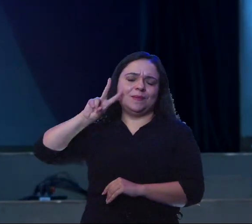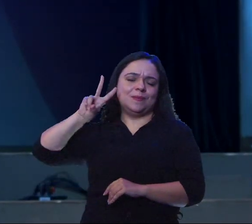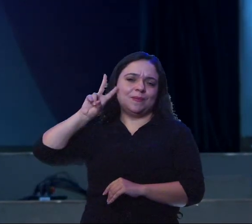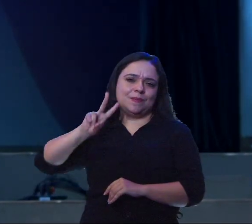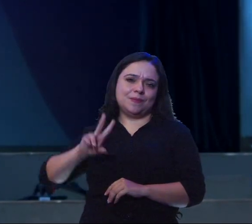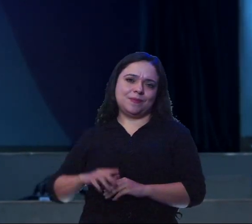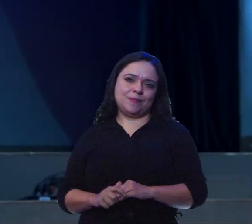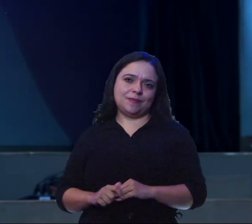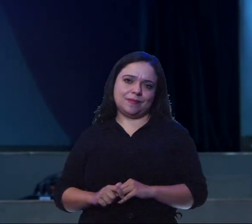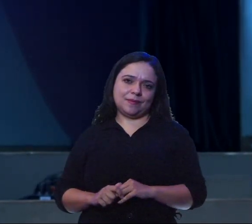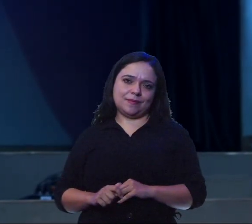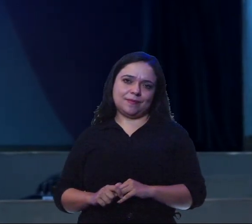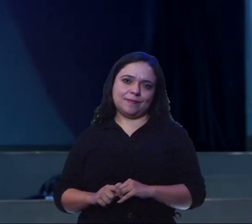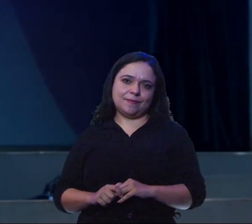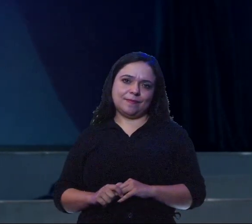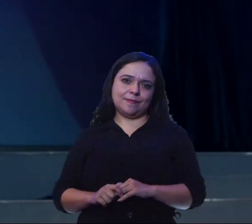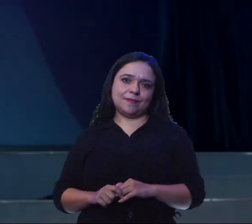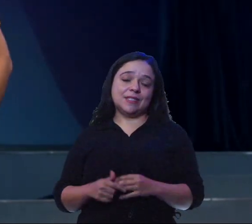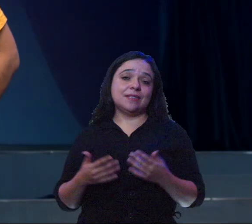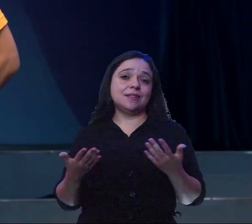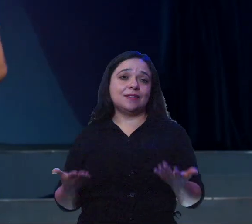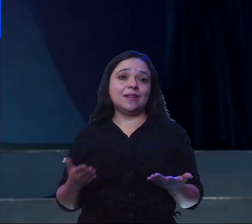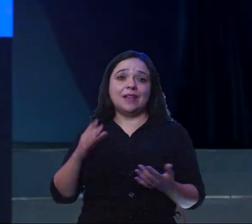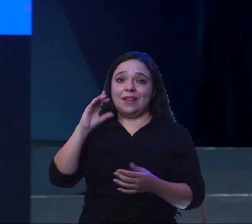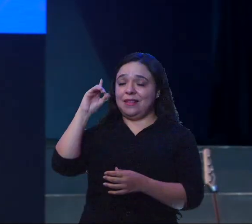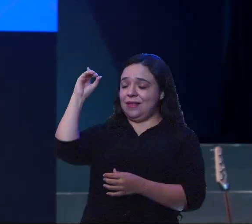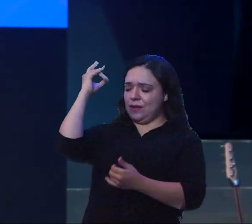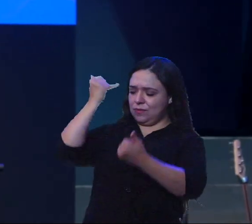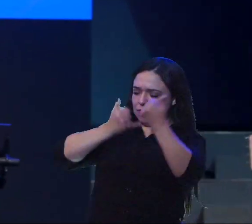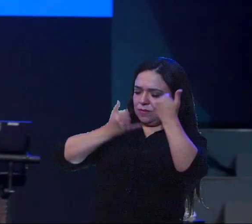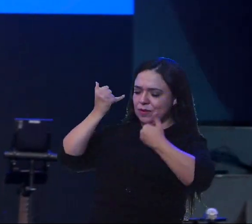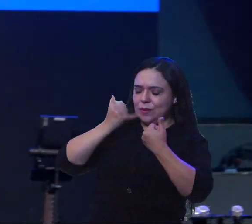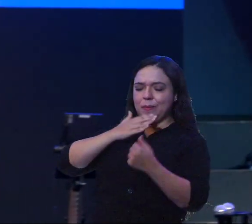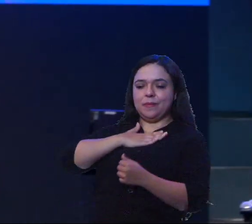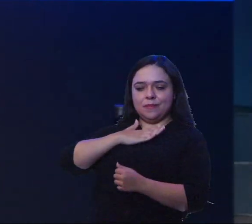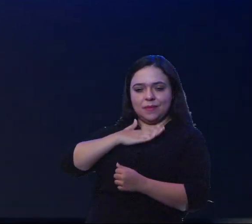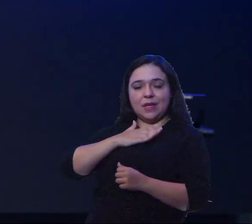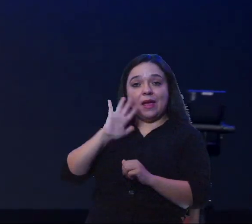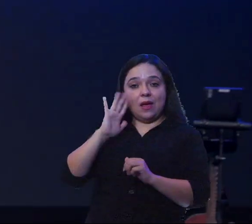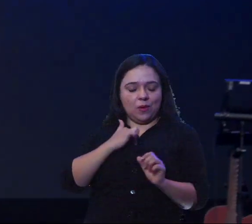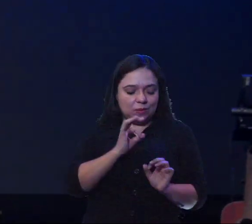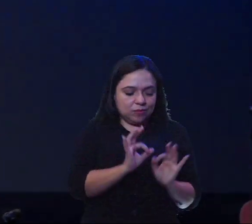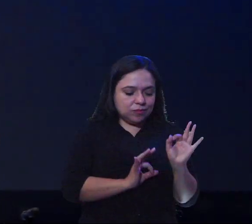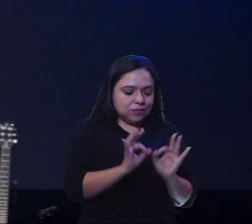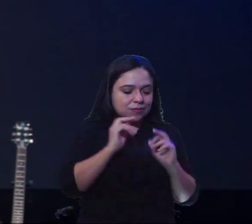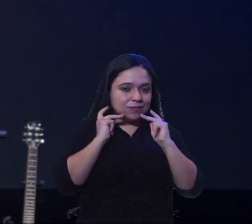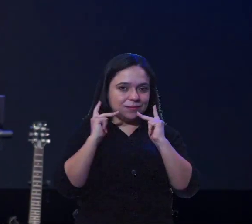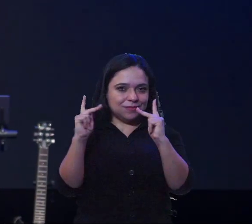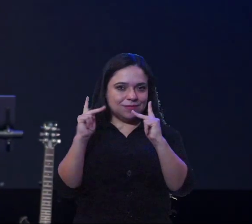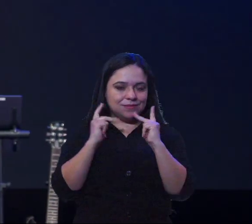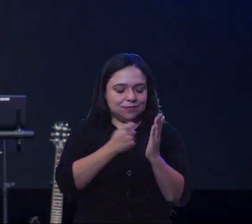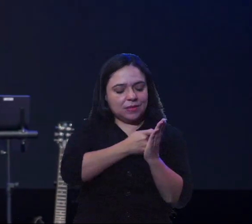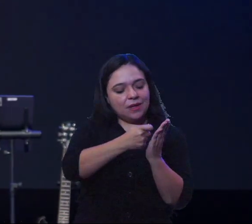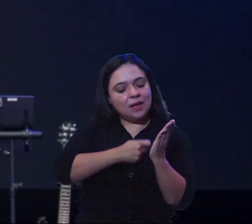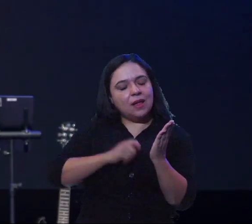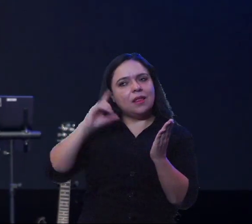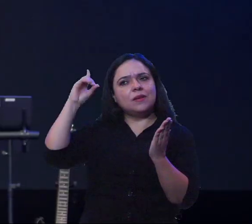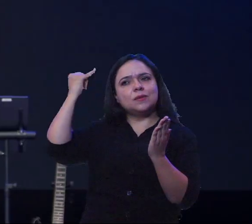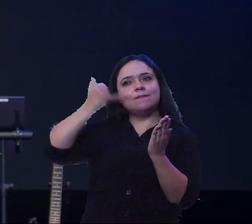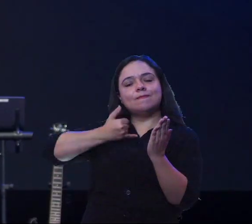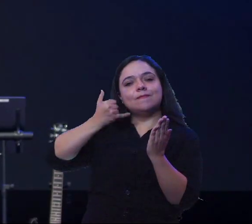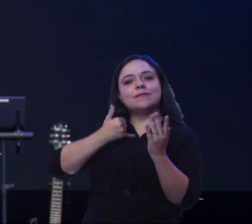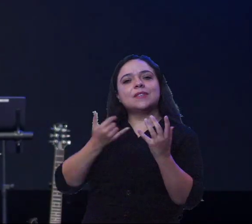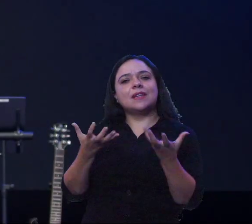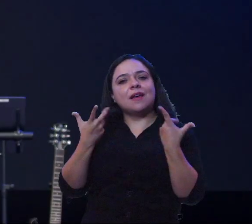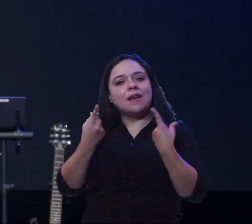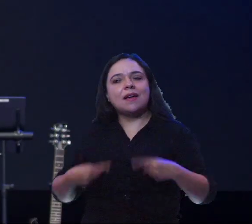E sabe, uma das coisas que Deus mais falou para mim, preparando essa mensagem, é que Deus quer restaurar os sonhos, porque é o